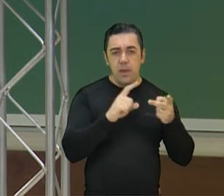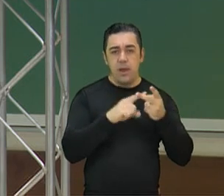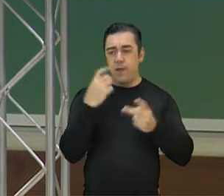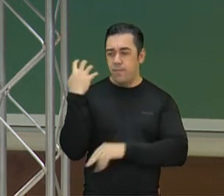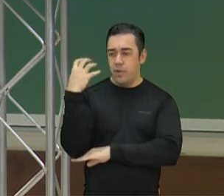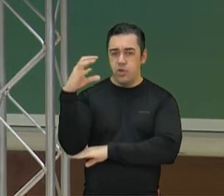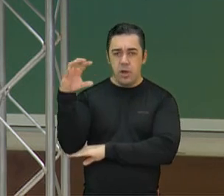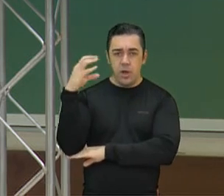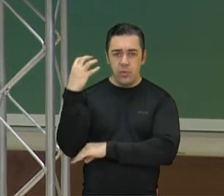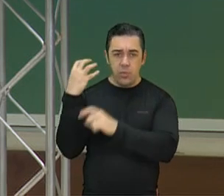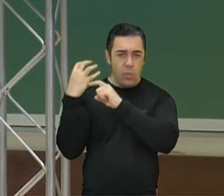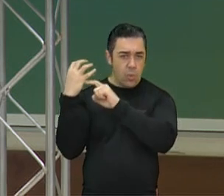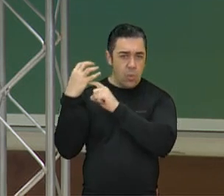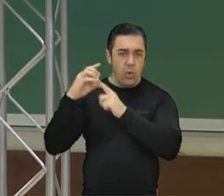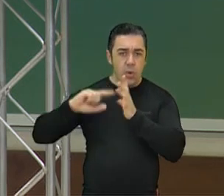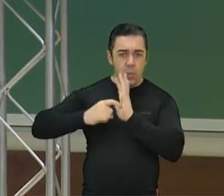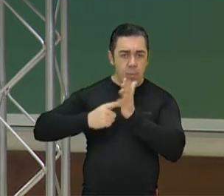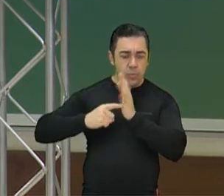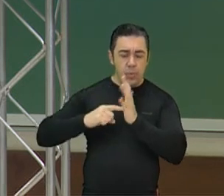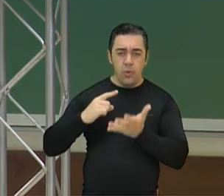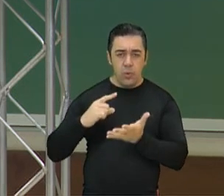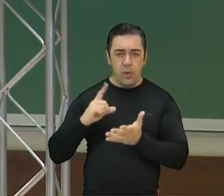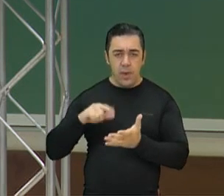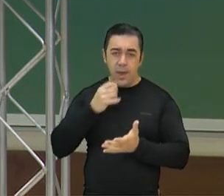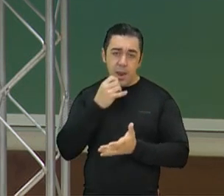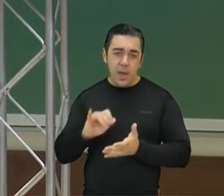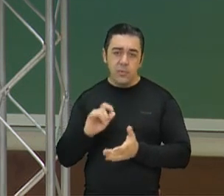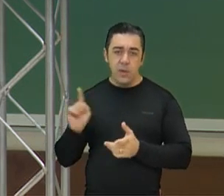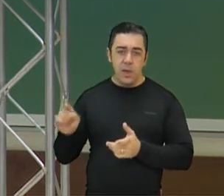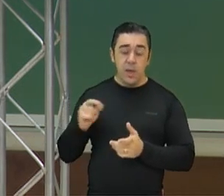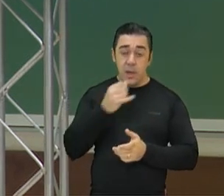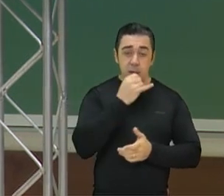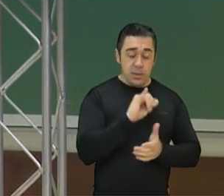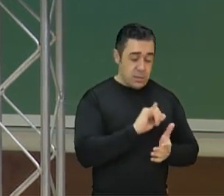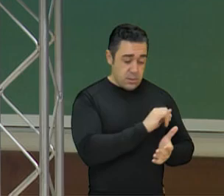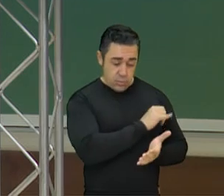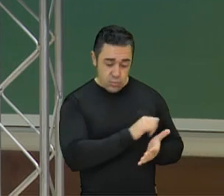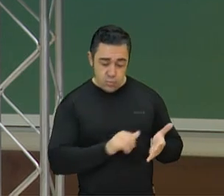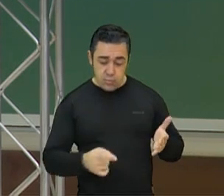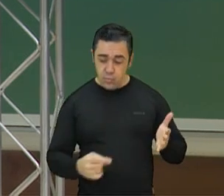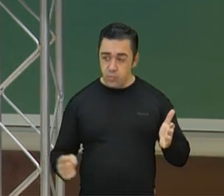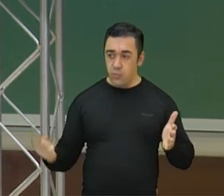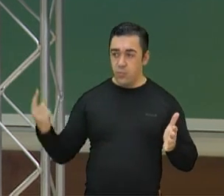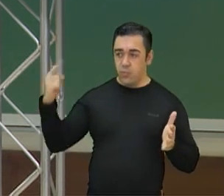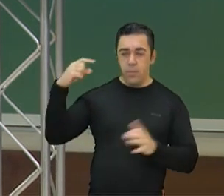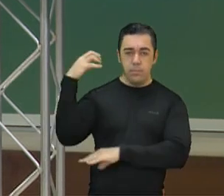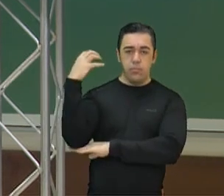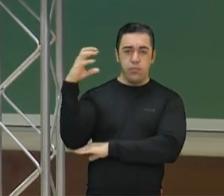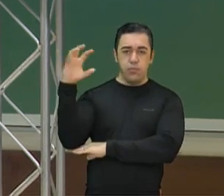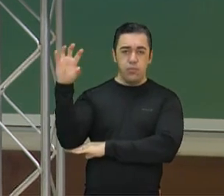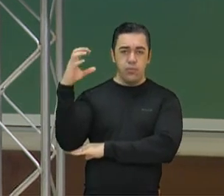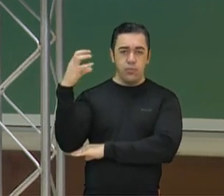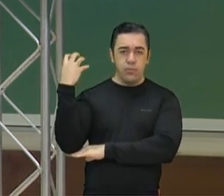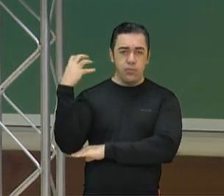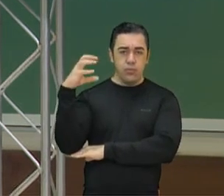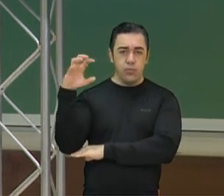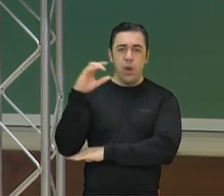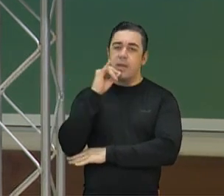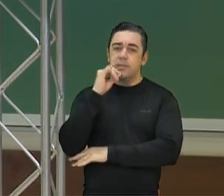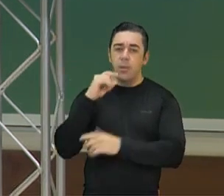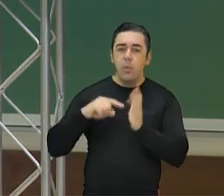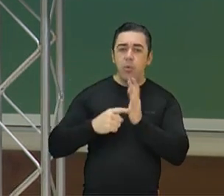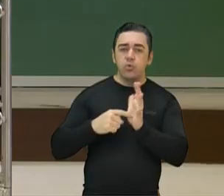ventiladores, equipamentos elétricos, eletroeletrônicos, em geral, assim, residenciais principalmente, são